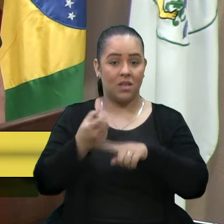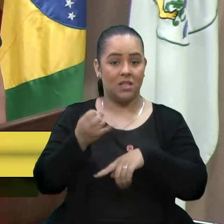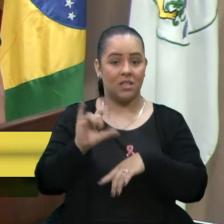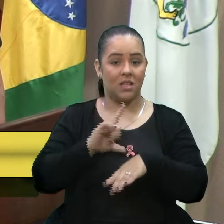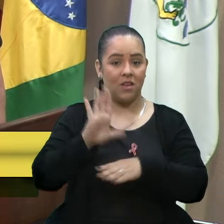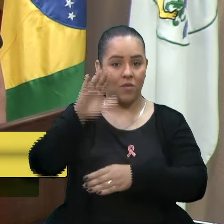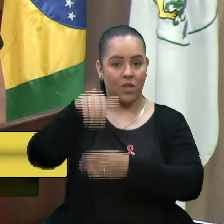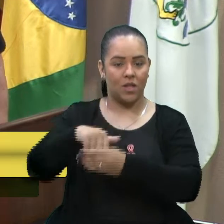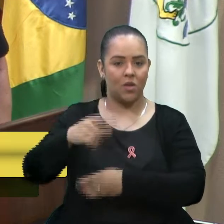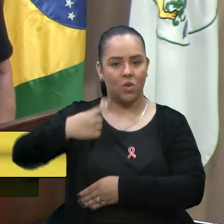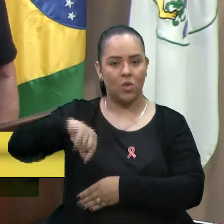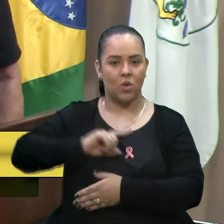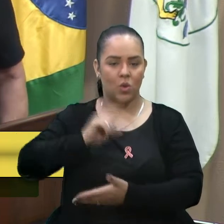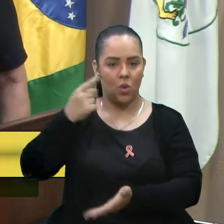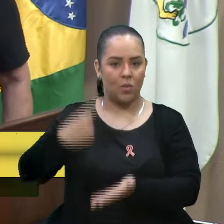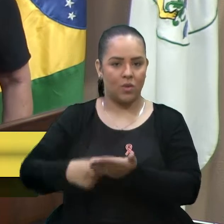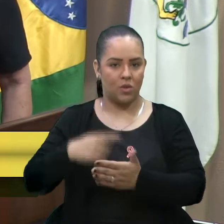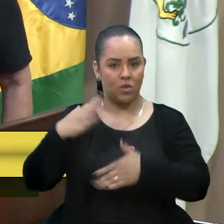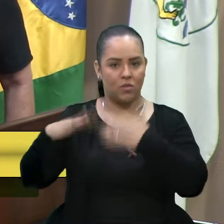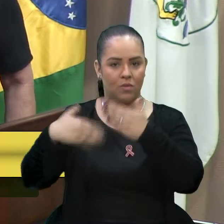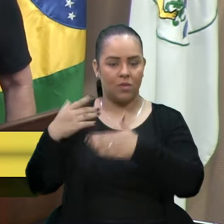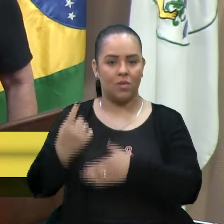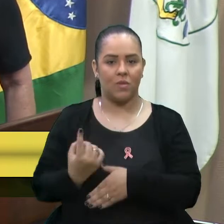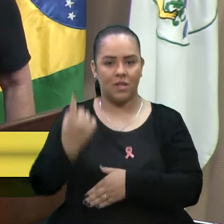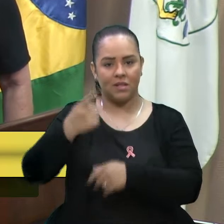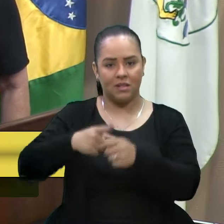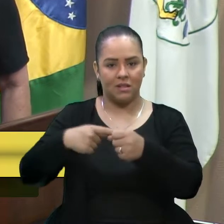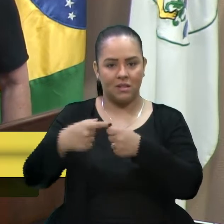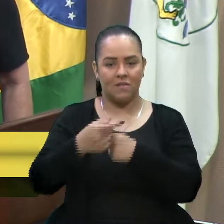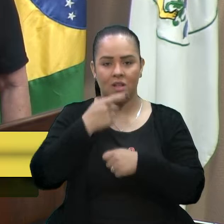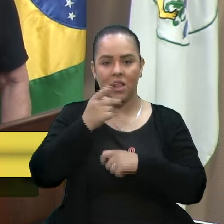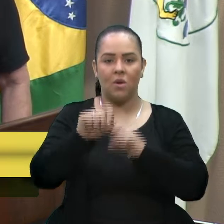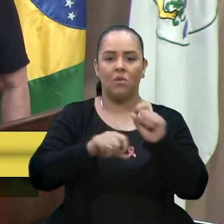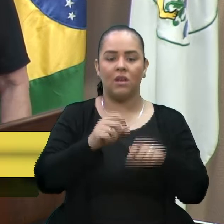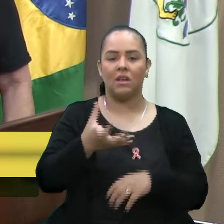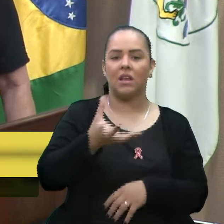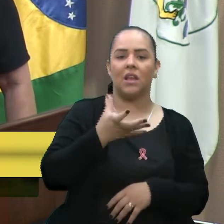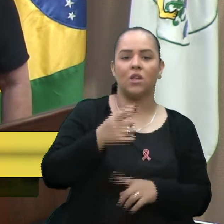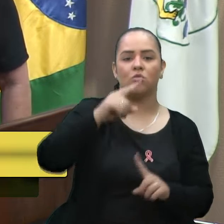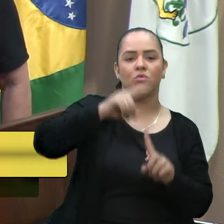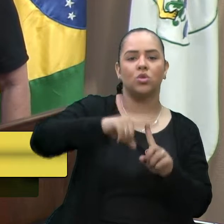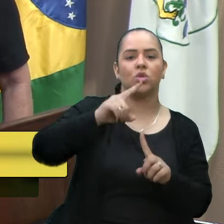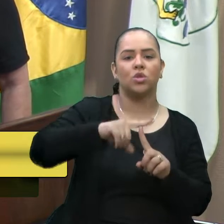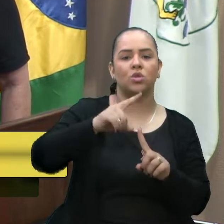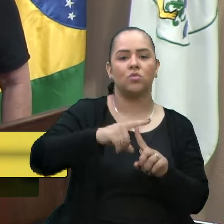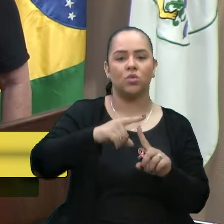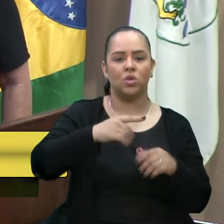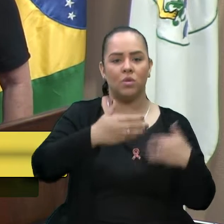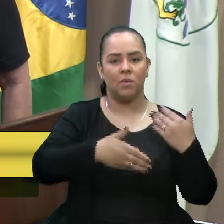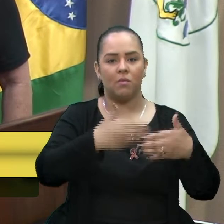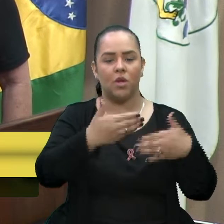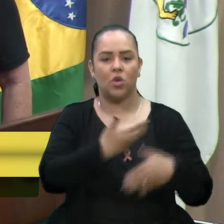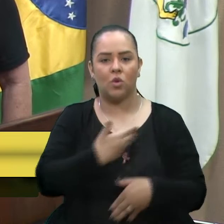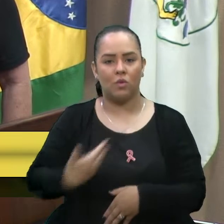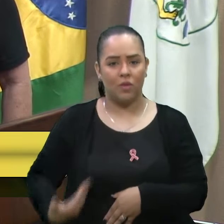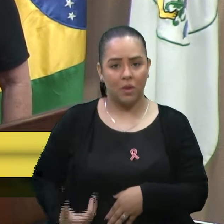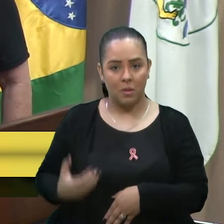gente se compromete em construir uma cidade, dizer que cidade que se quer e que tipo de plano de governo para melhor atender o